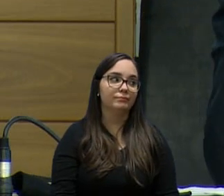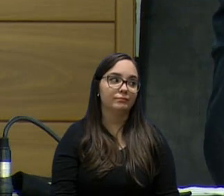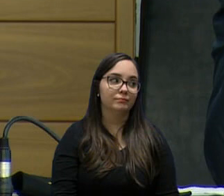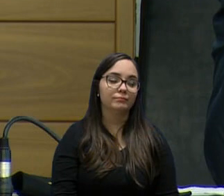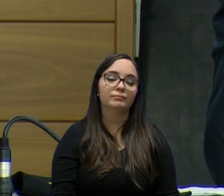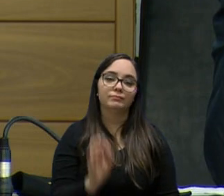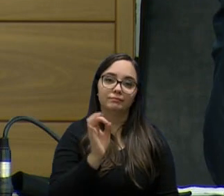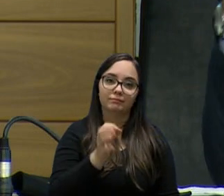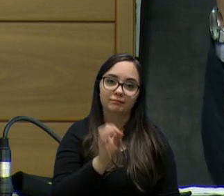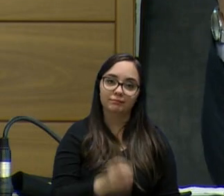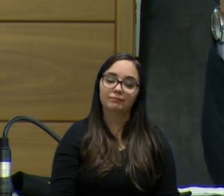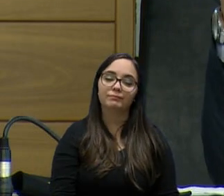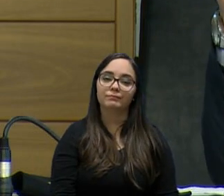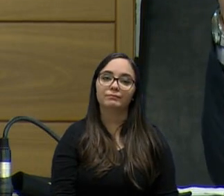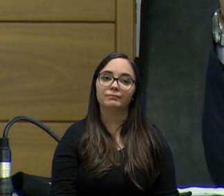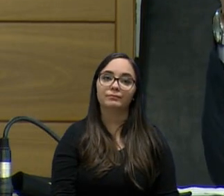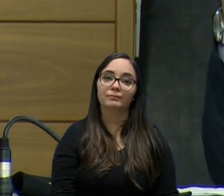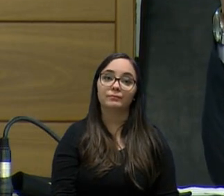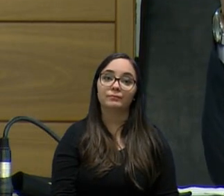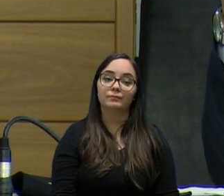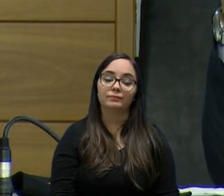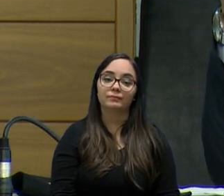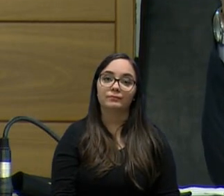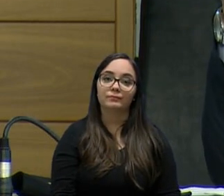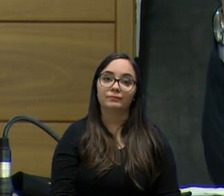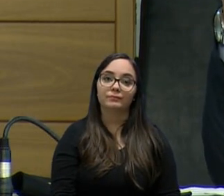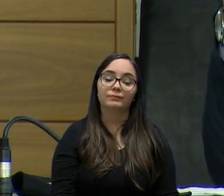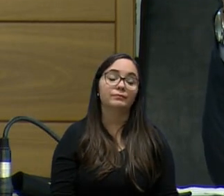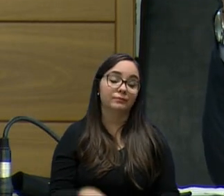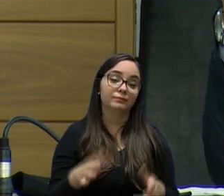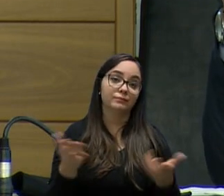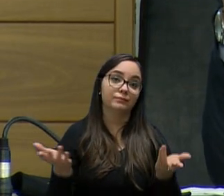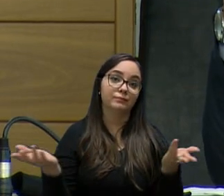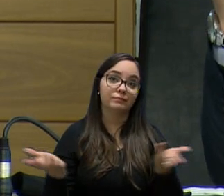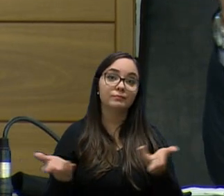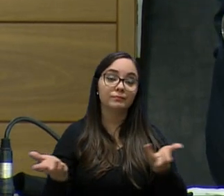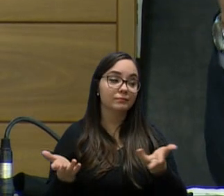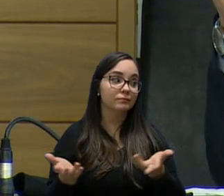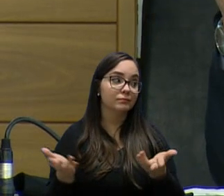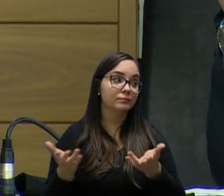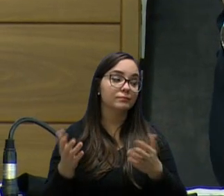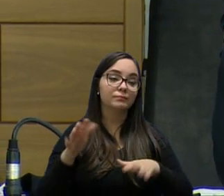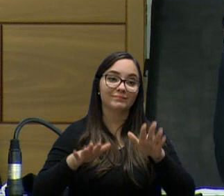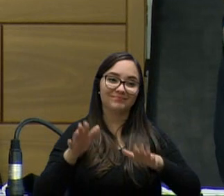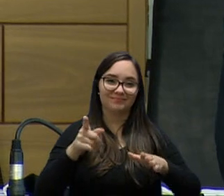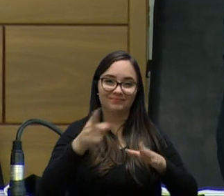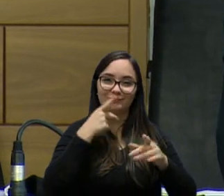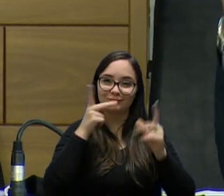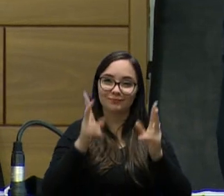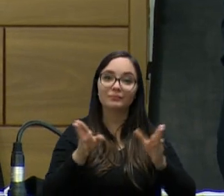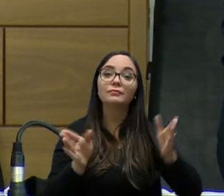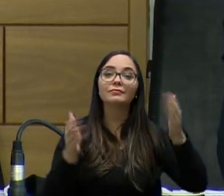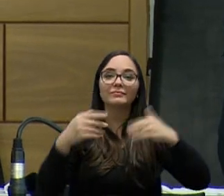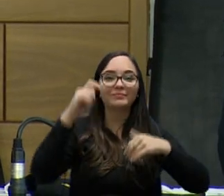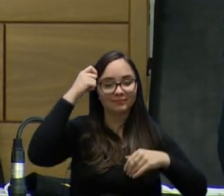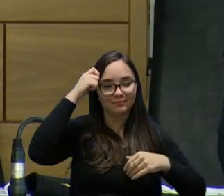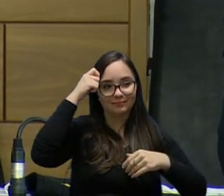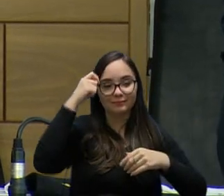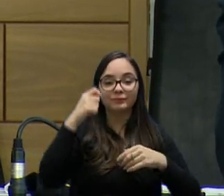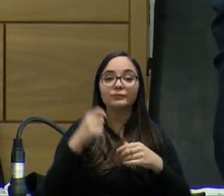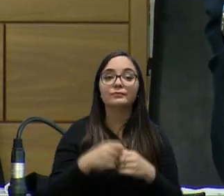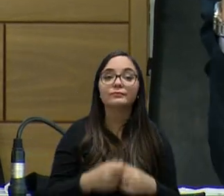é exatamente então agora é muitas vezes aquela aquela caixa preta como disse uma linha de algumas